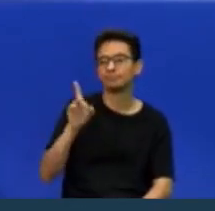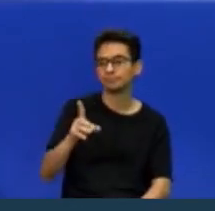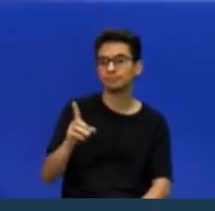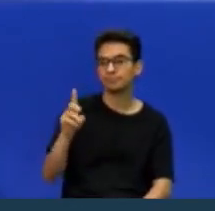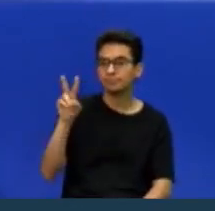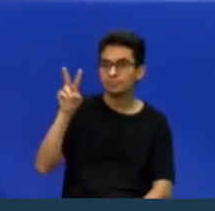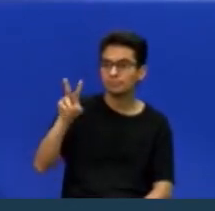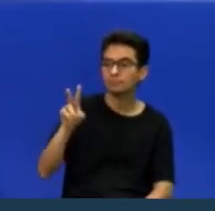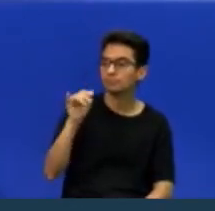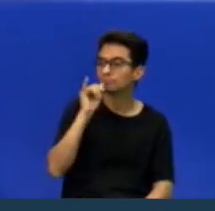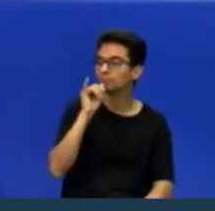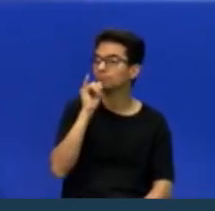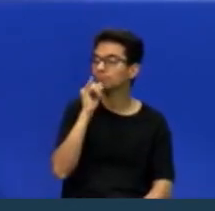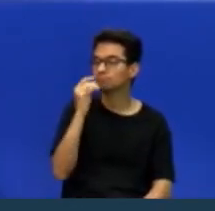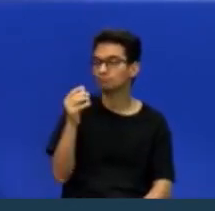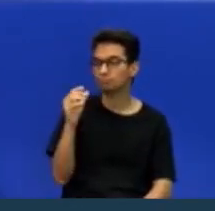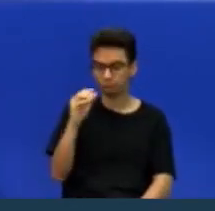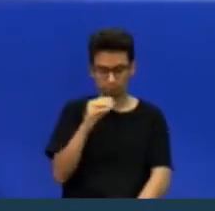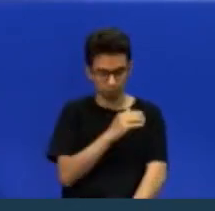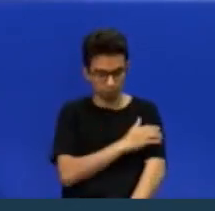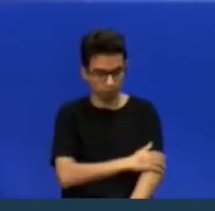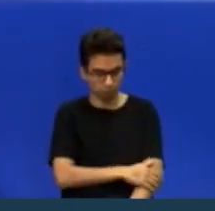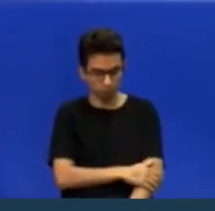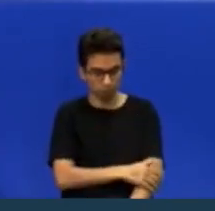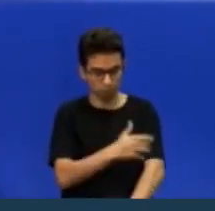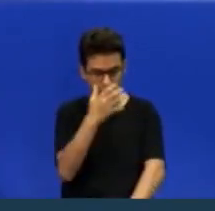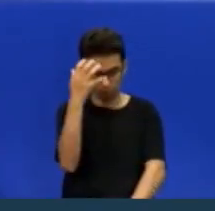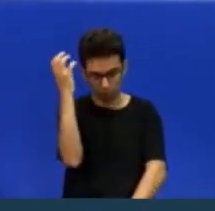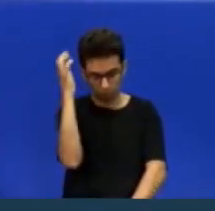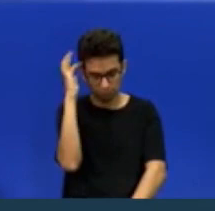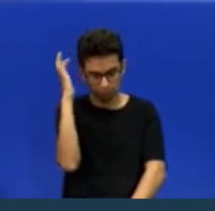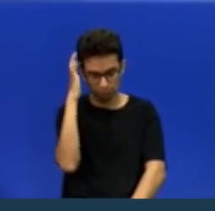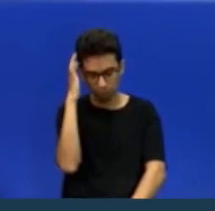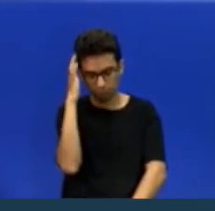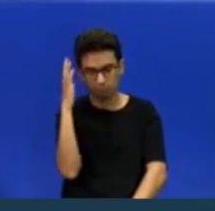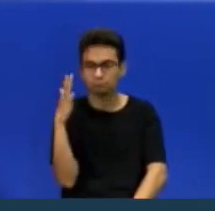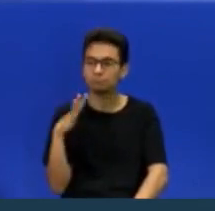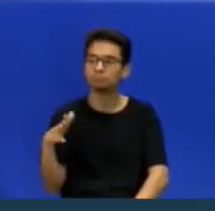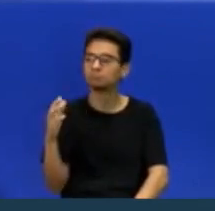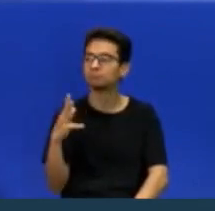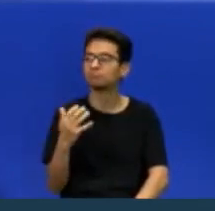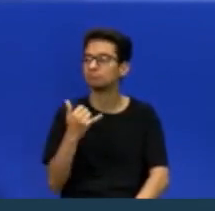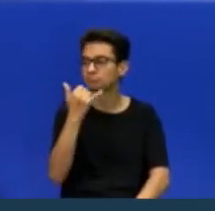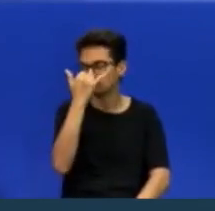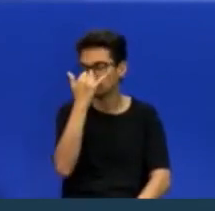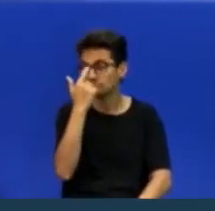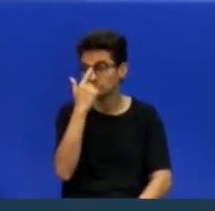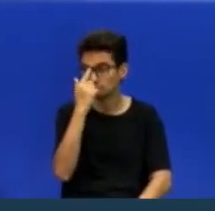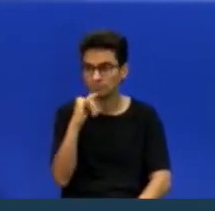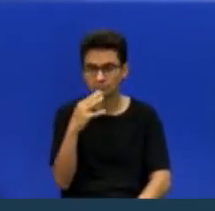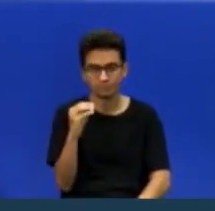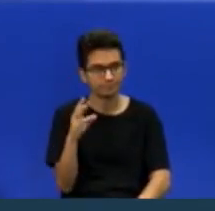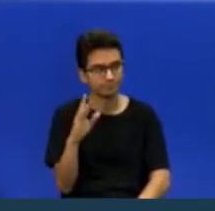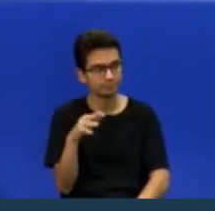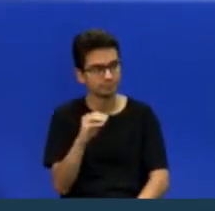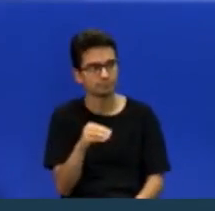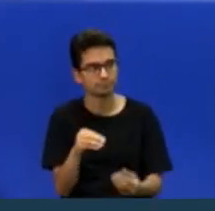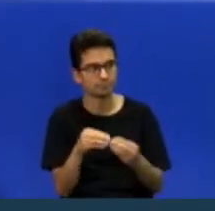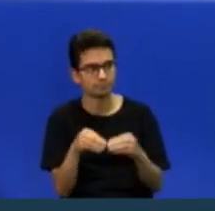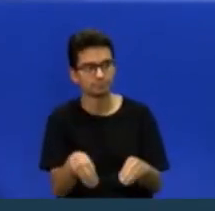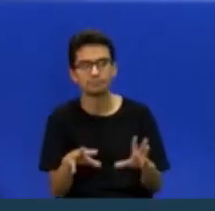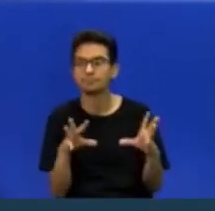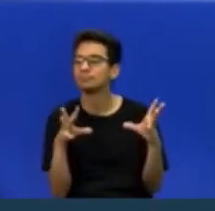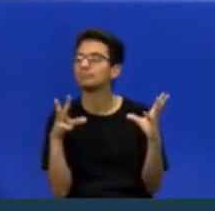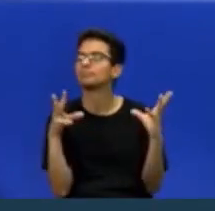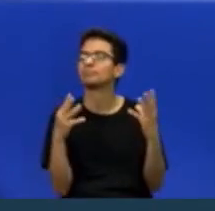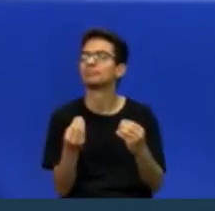só como, de repente, uma peça anatômica, um braço, uma cabeça, né? Um membro afetado, um órgão, um tecido prejudicado, mas